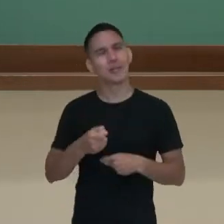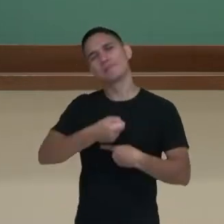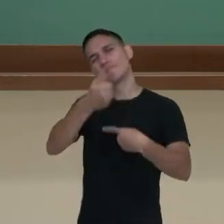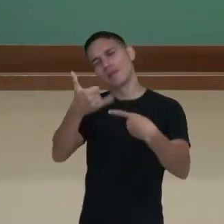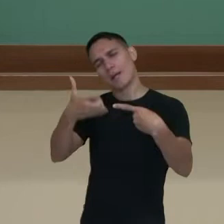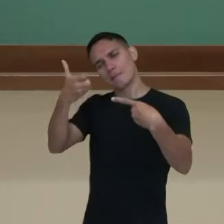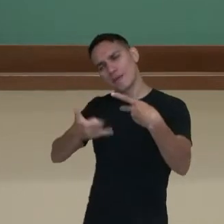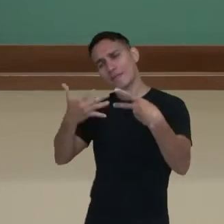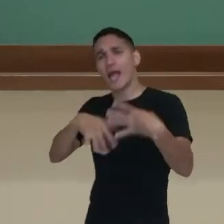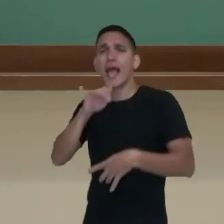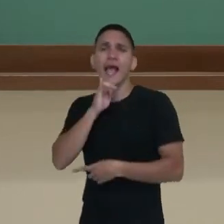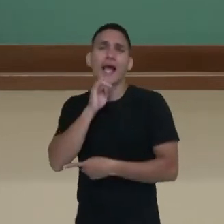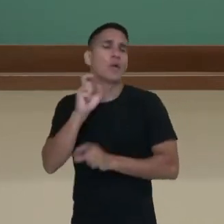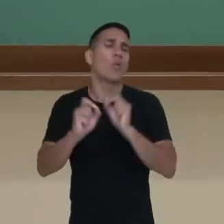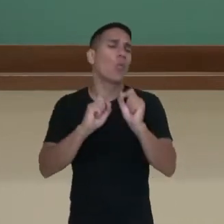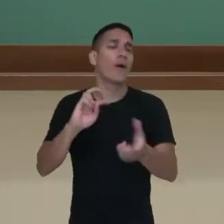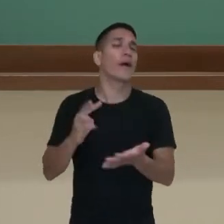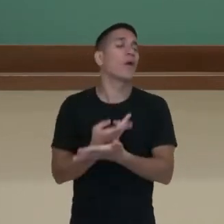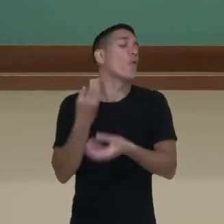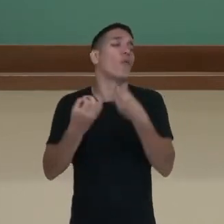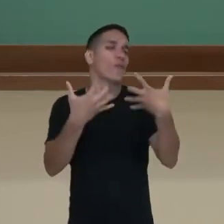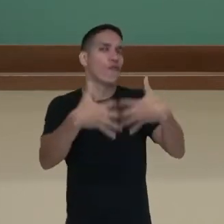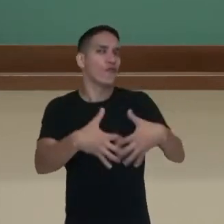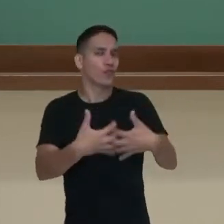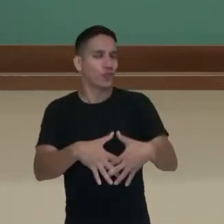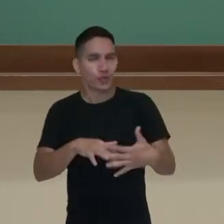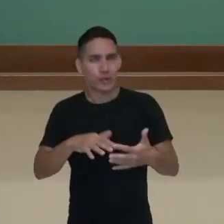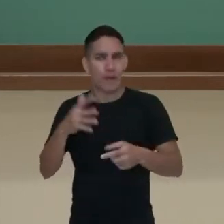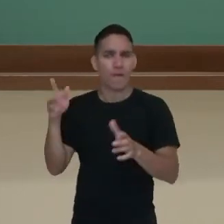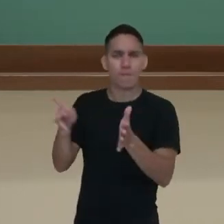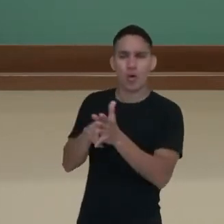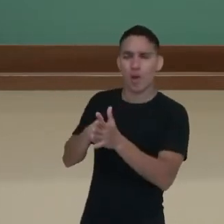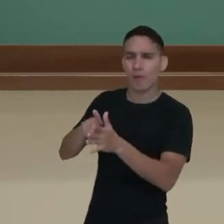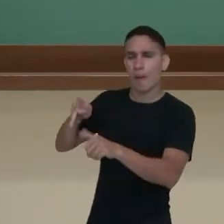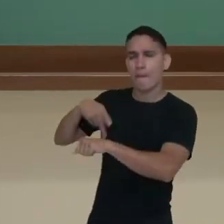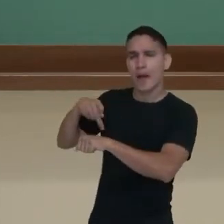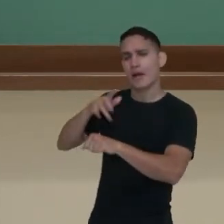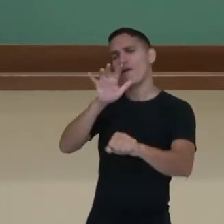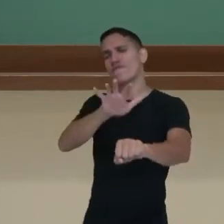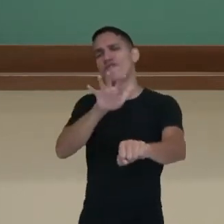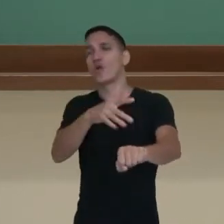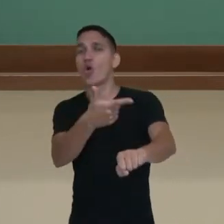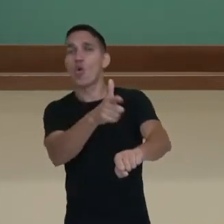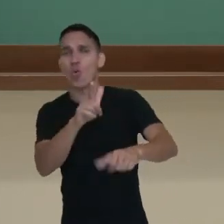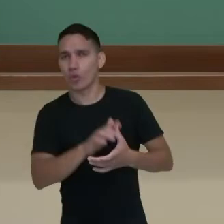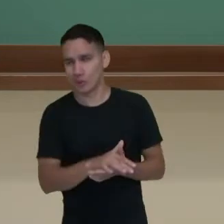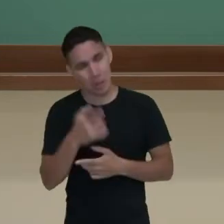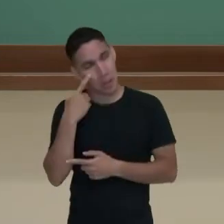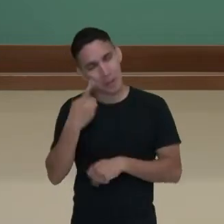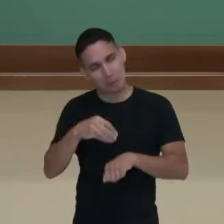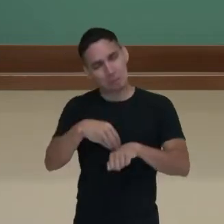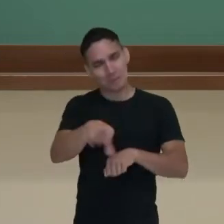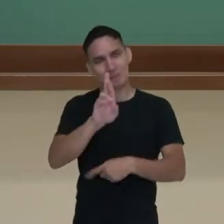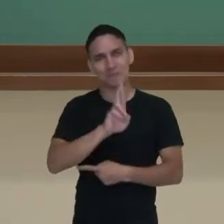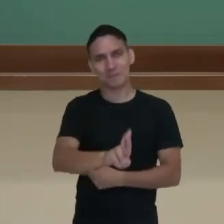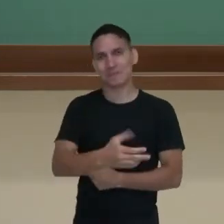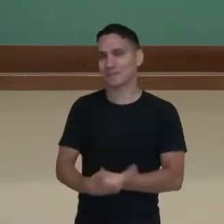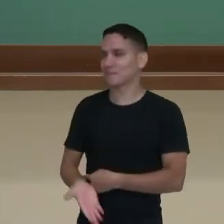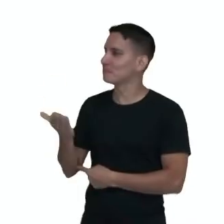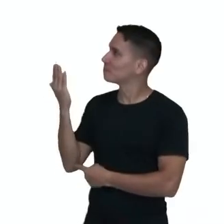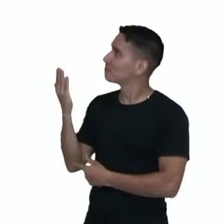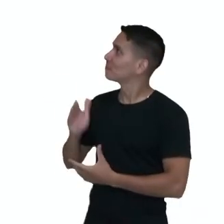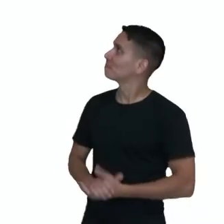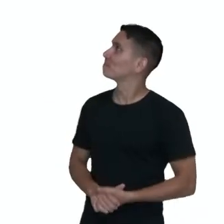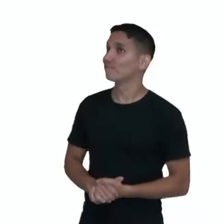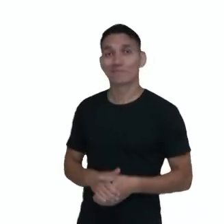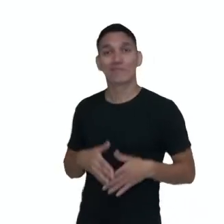então dessa geopolítica ser exercida por países? Vamos colocar aqui então a nossa sugestão. Olha só, então